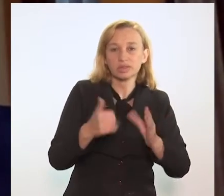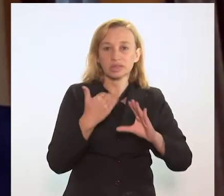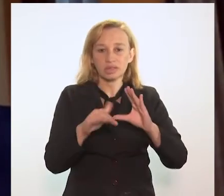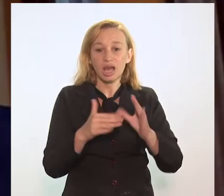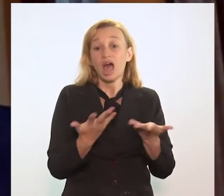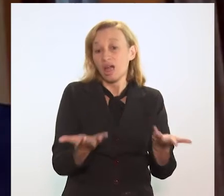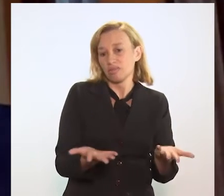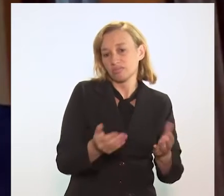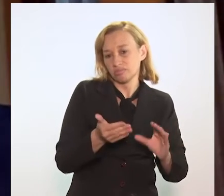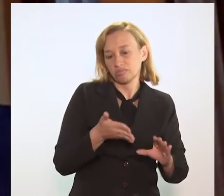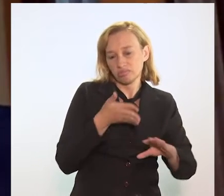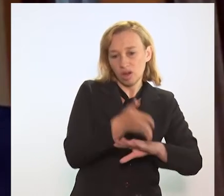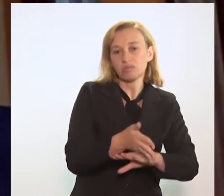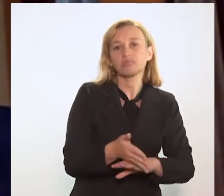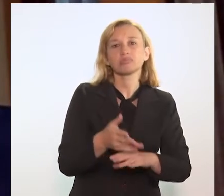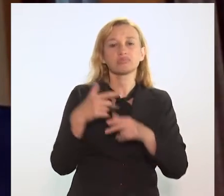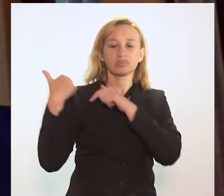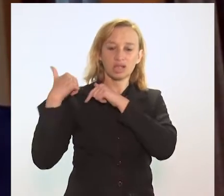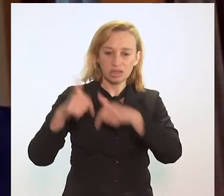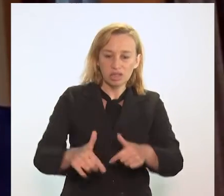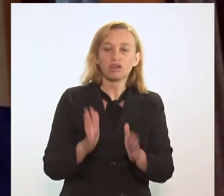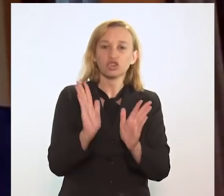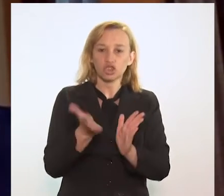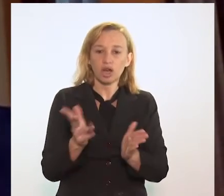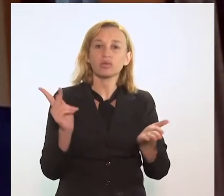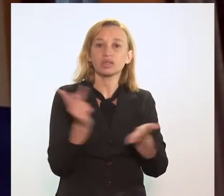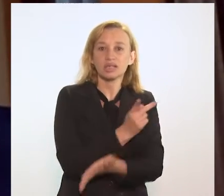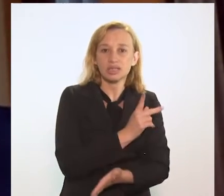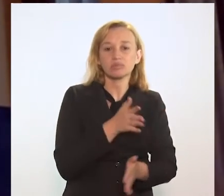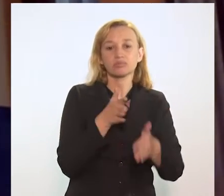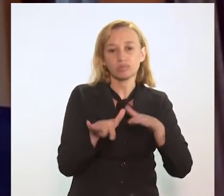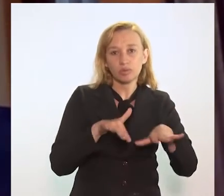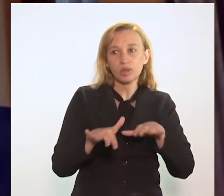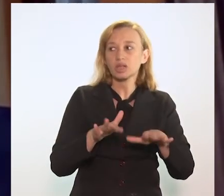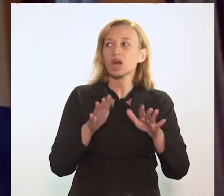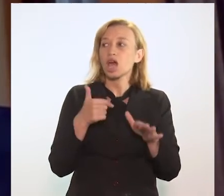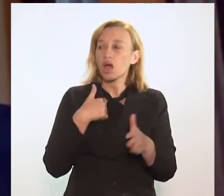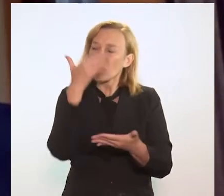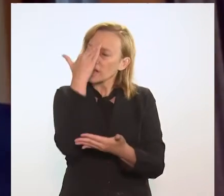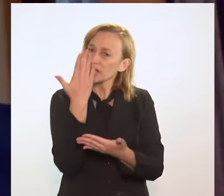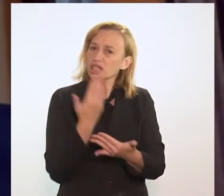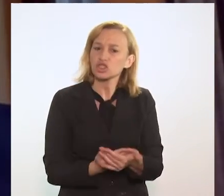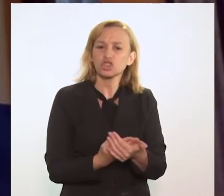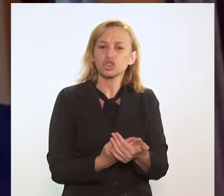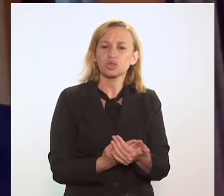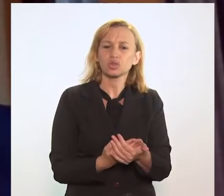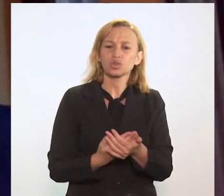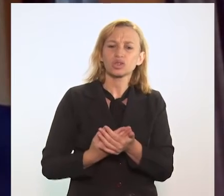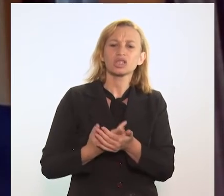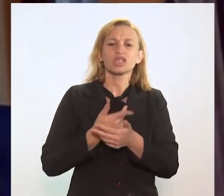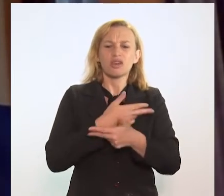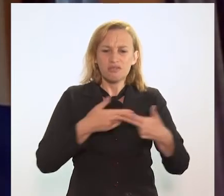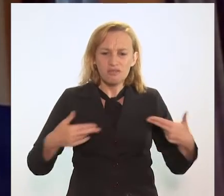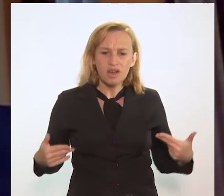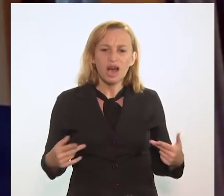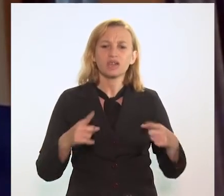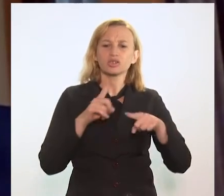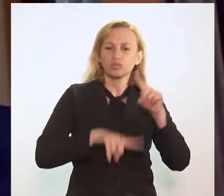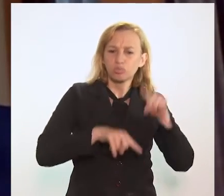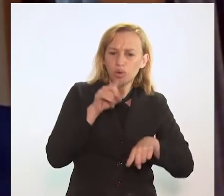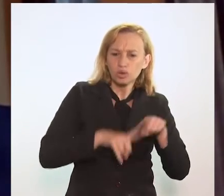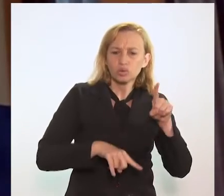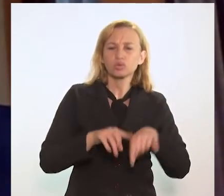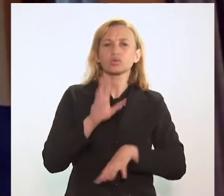para entregar. Eu acho que isso é o tradicional, né? É um movimento que já vinha acontecendo. Eu acredito que